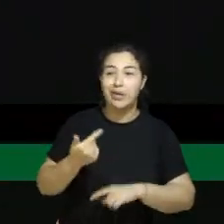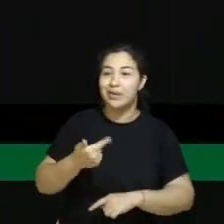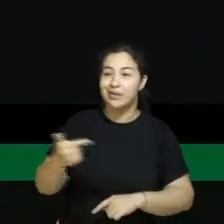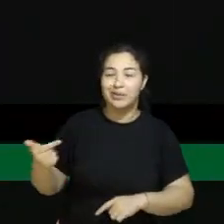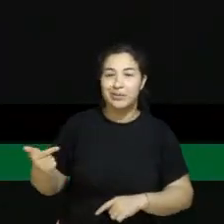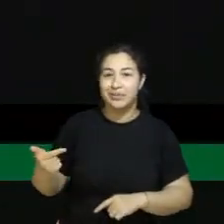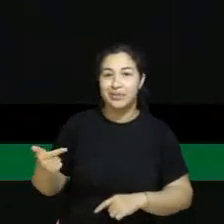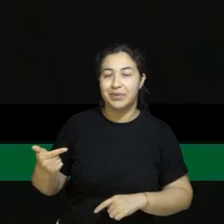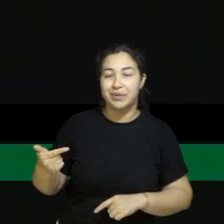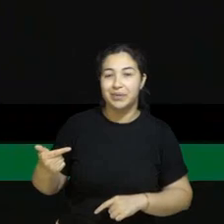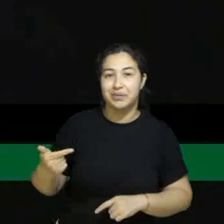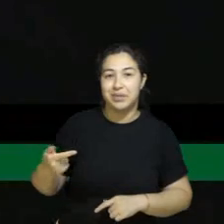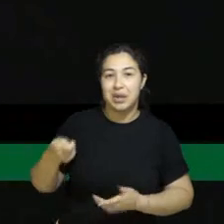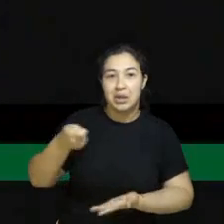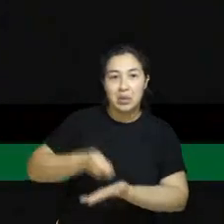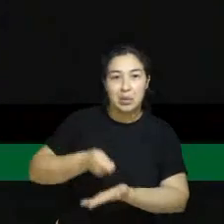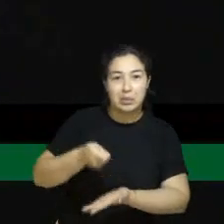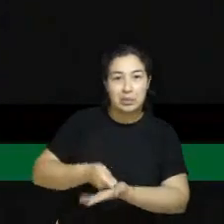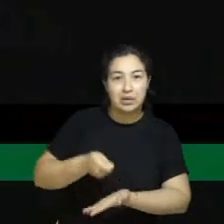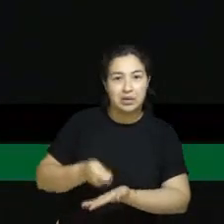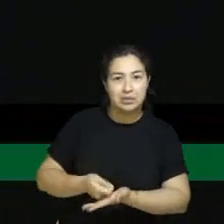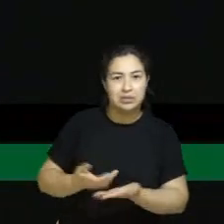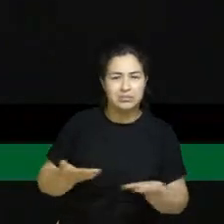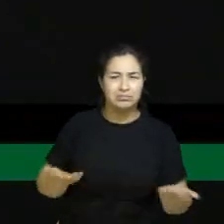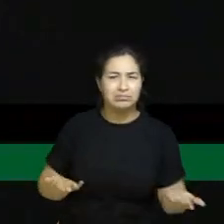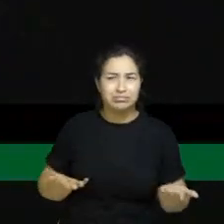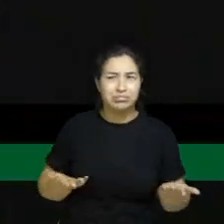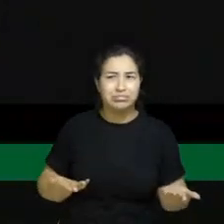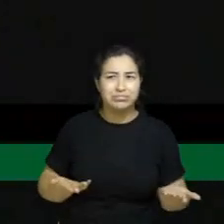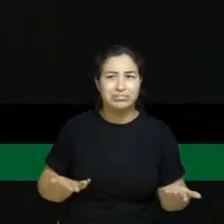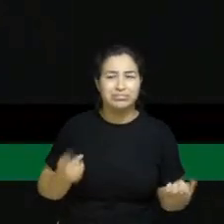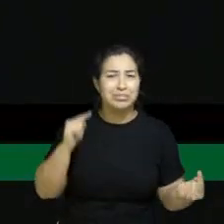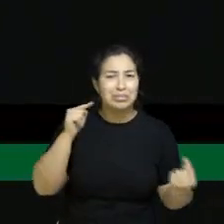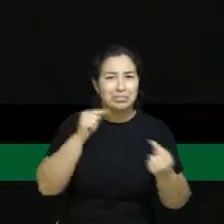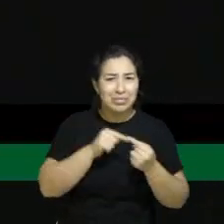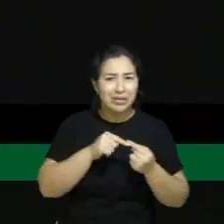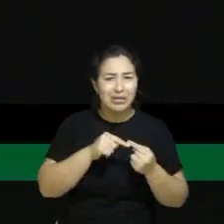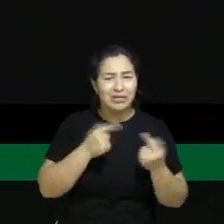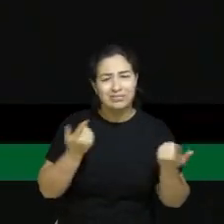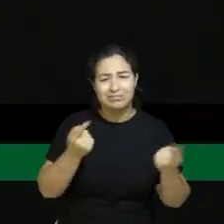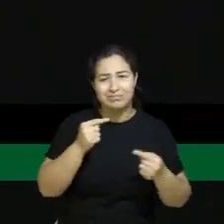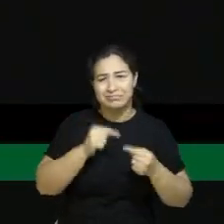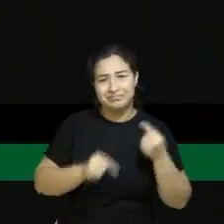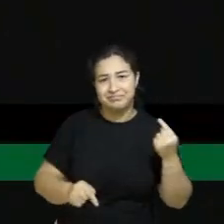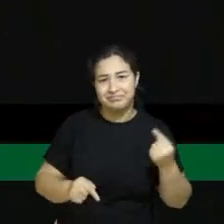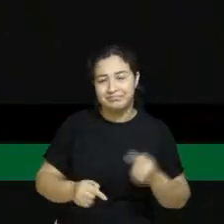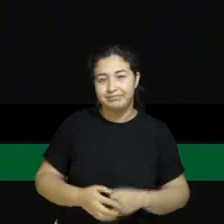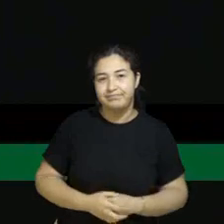que foi implementada. Não faz o menor sentido. Não faz o menor sentido. Por isso, deixo aqui